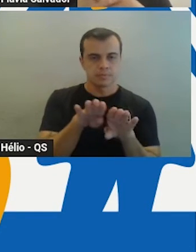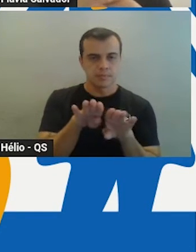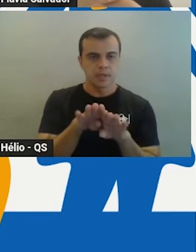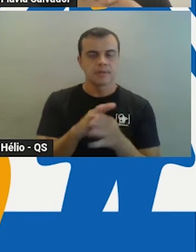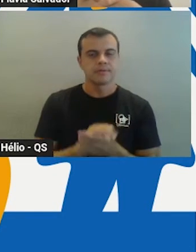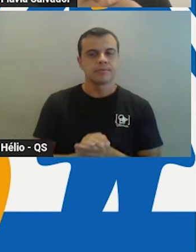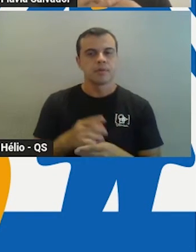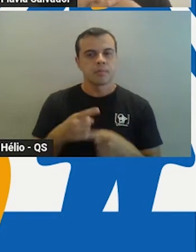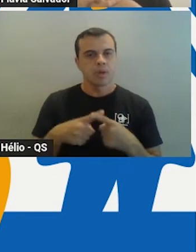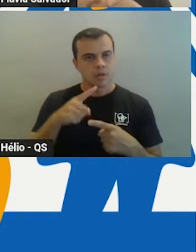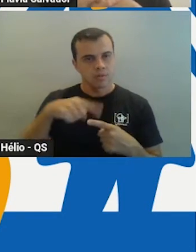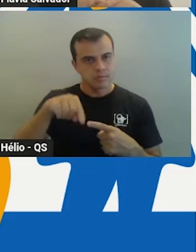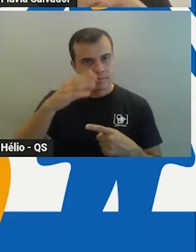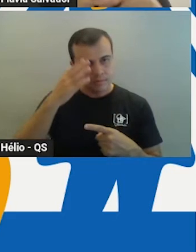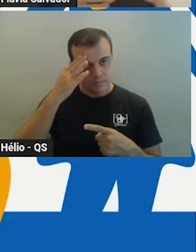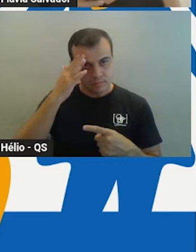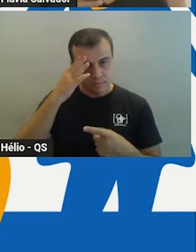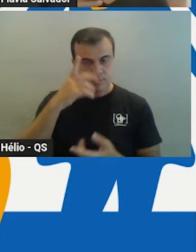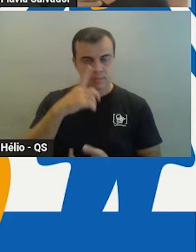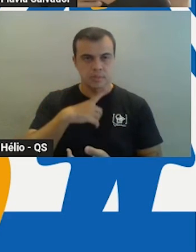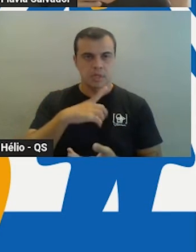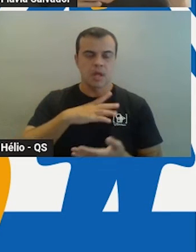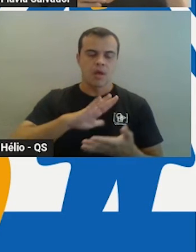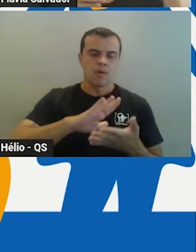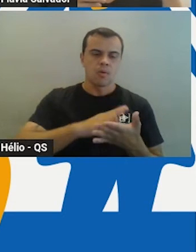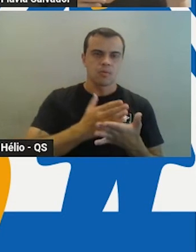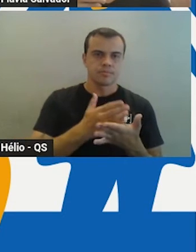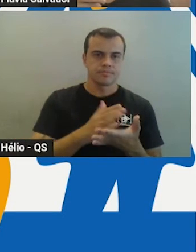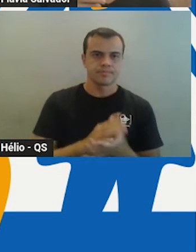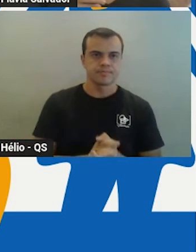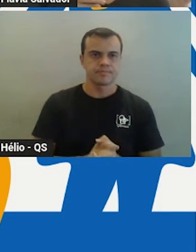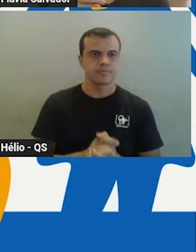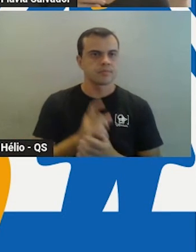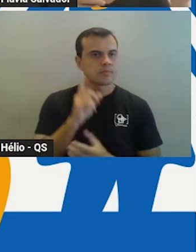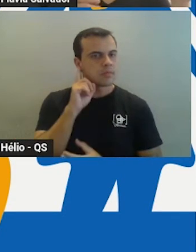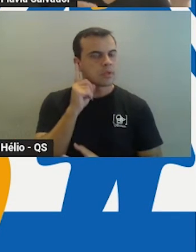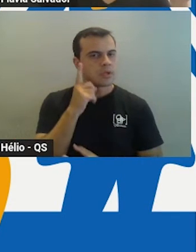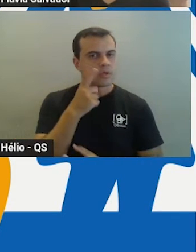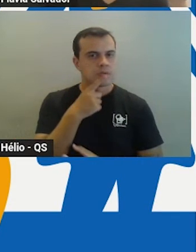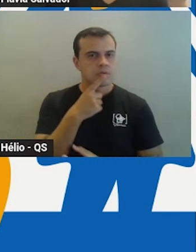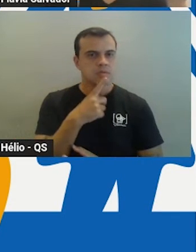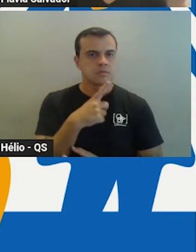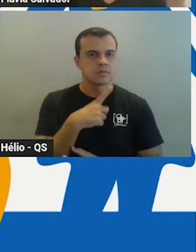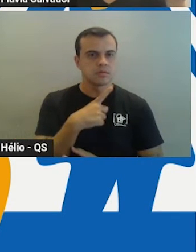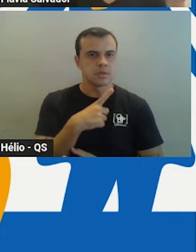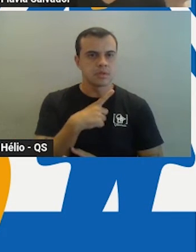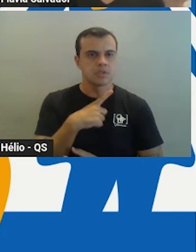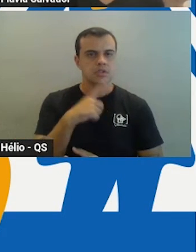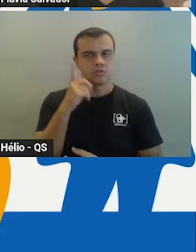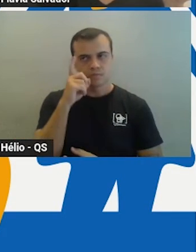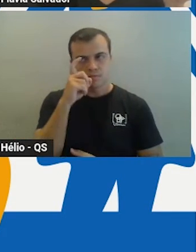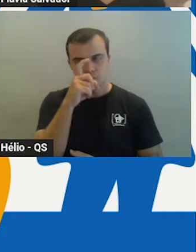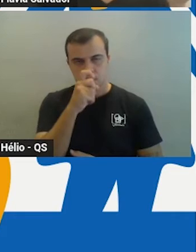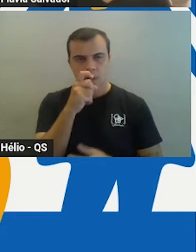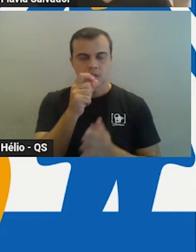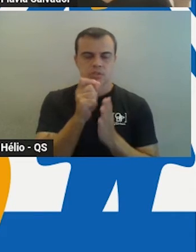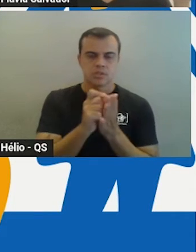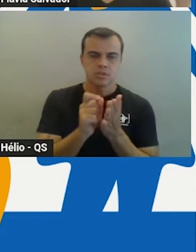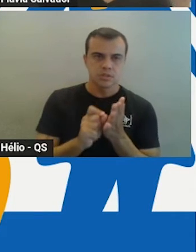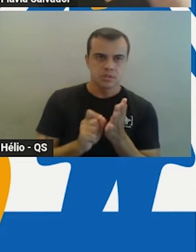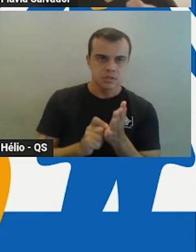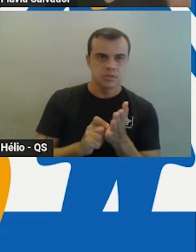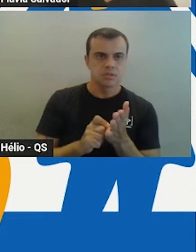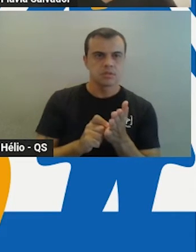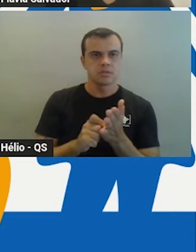Porque a gente sabe que tem alguns surdos que têm uma dificuldade com a escrita.